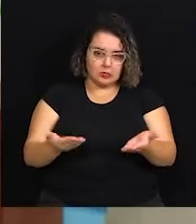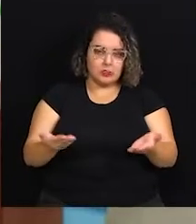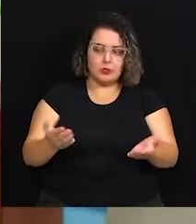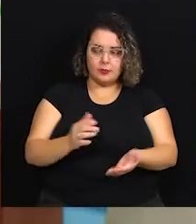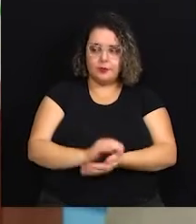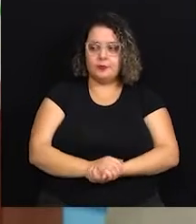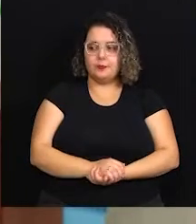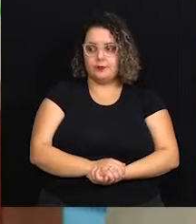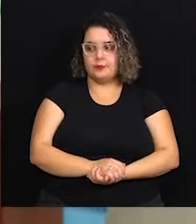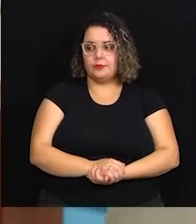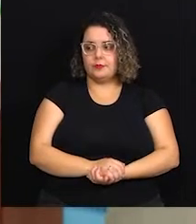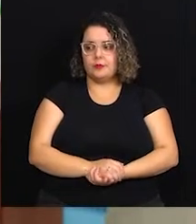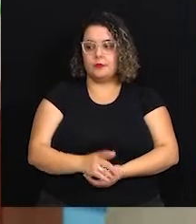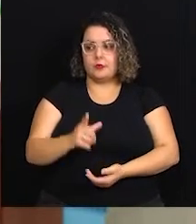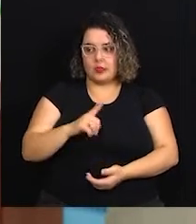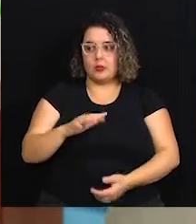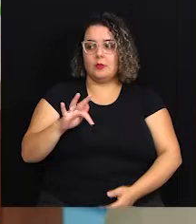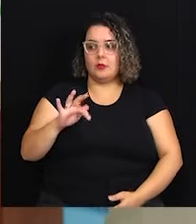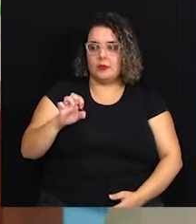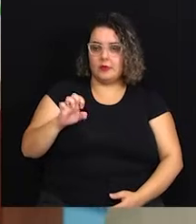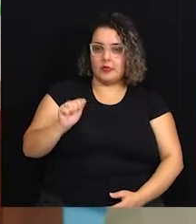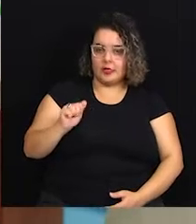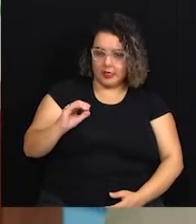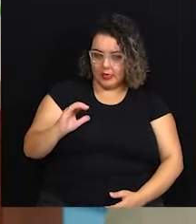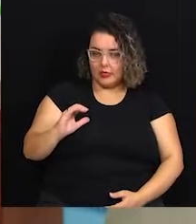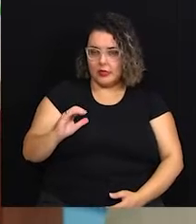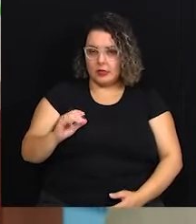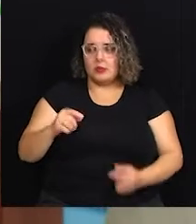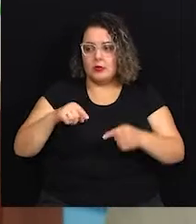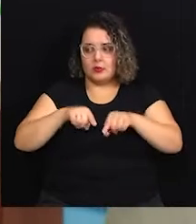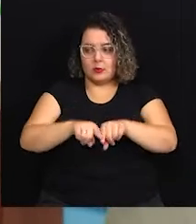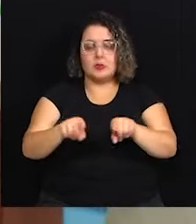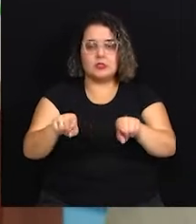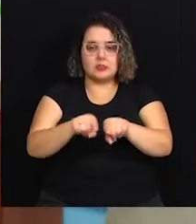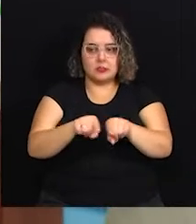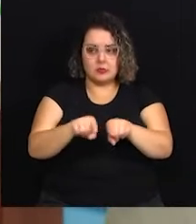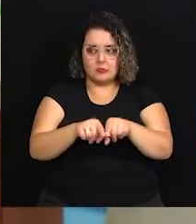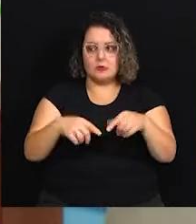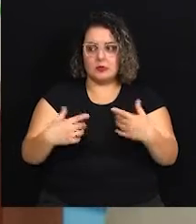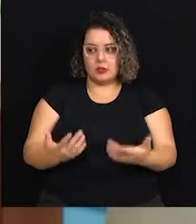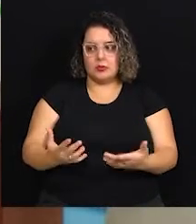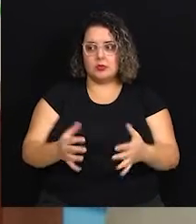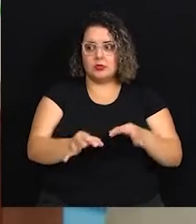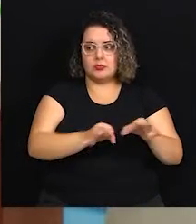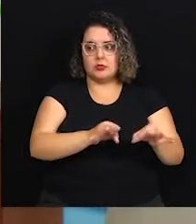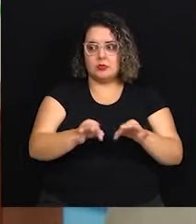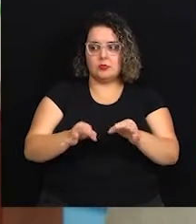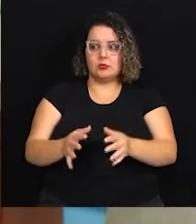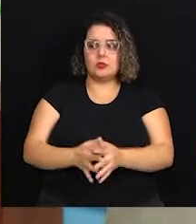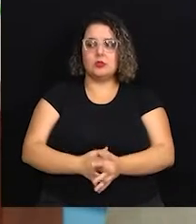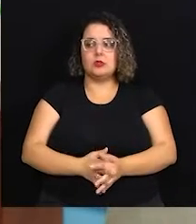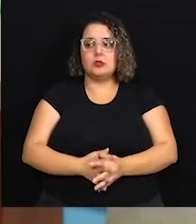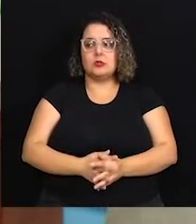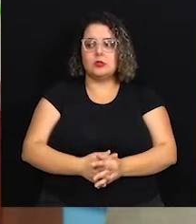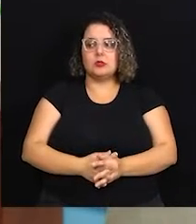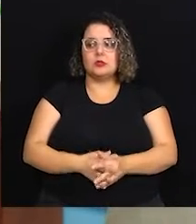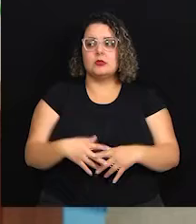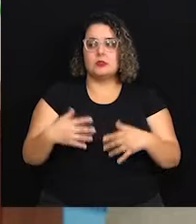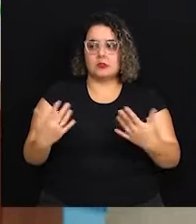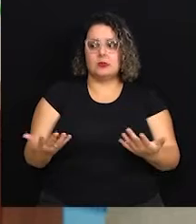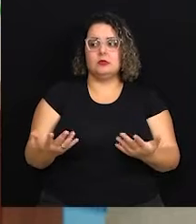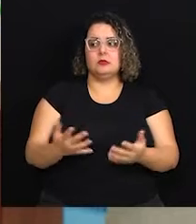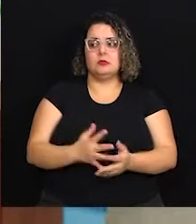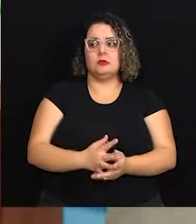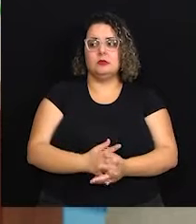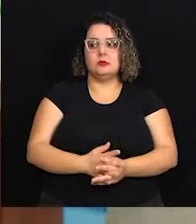disso, a gente tem com a FEAC, né? Temos uma parceria com a FEAC através de projetos. Então, assim,